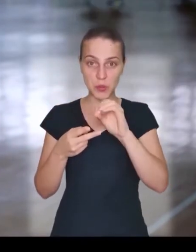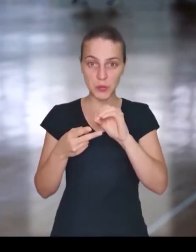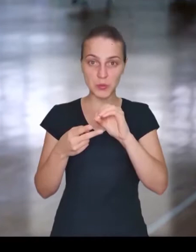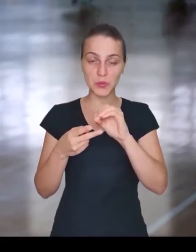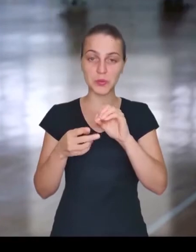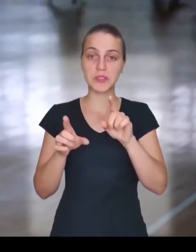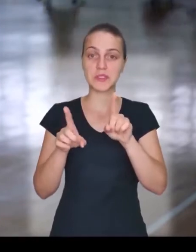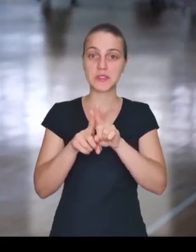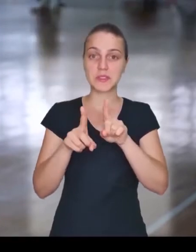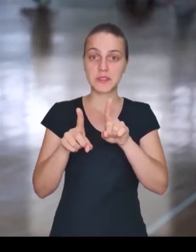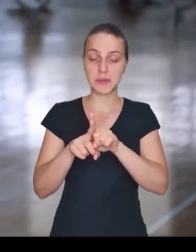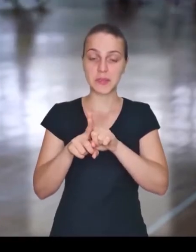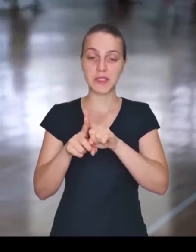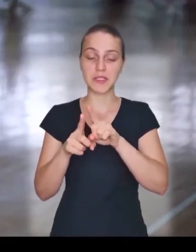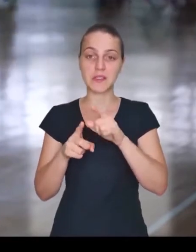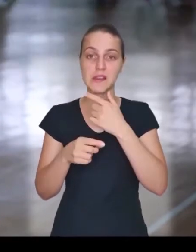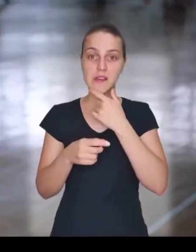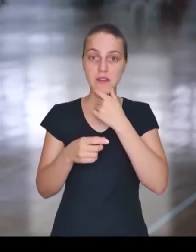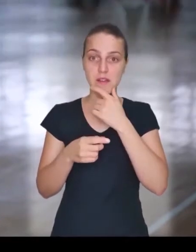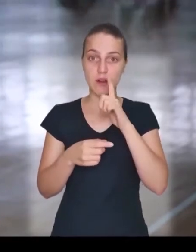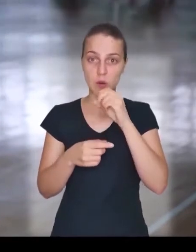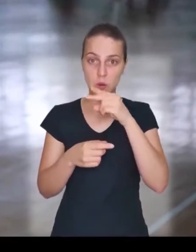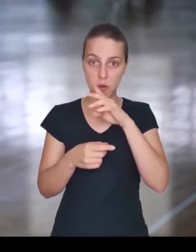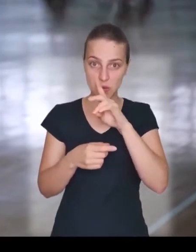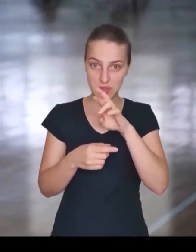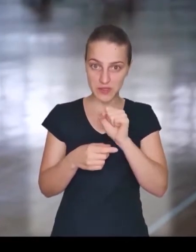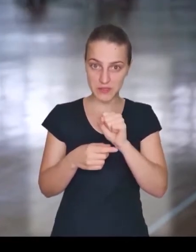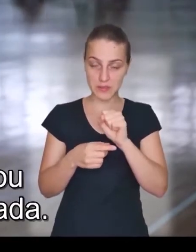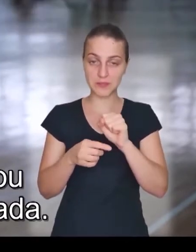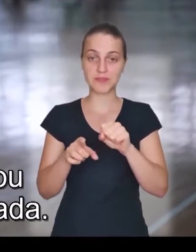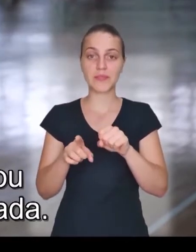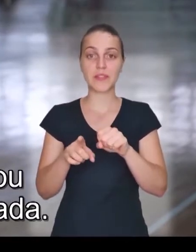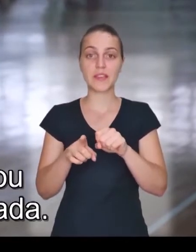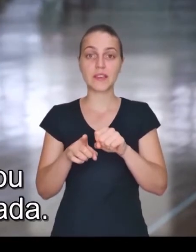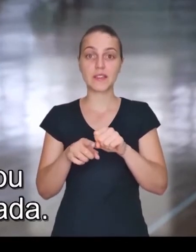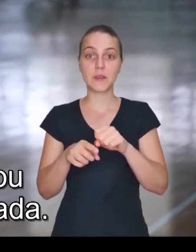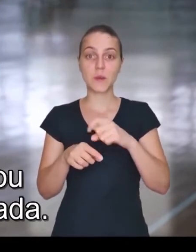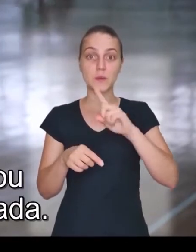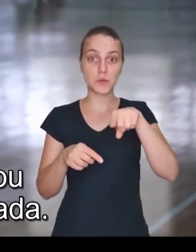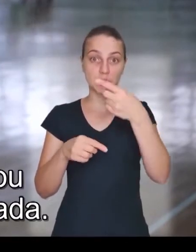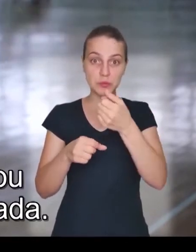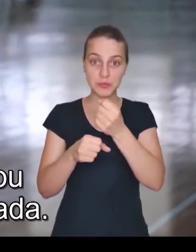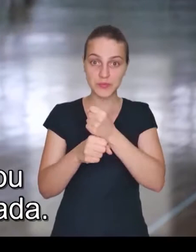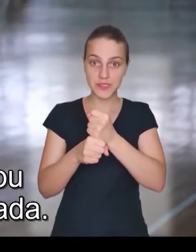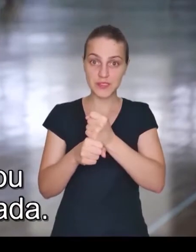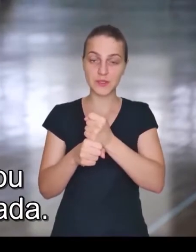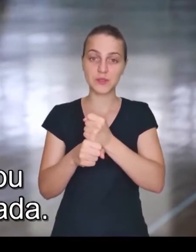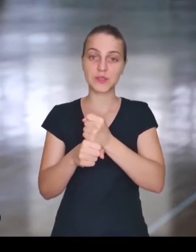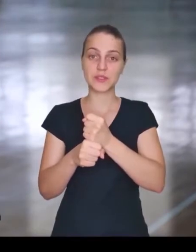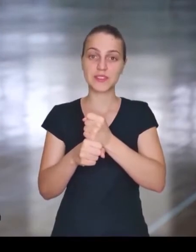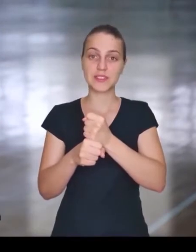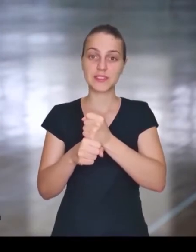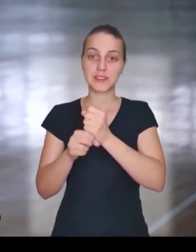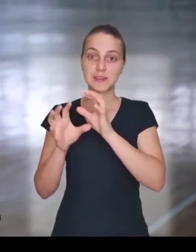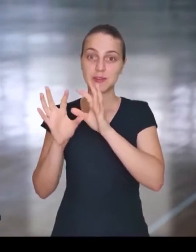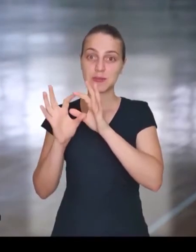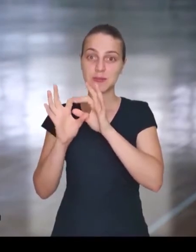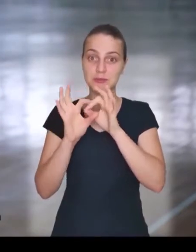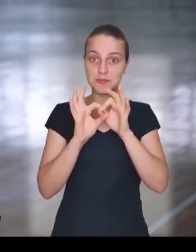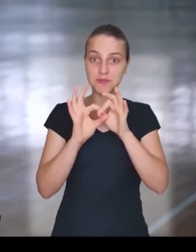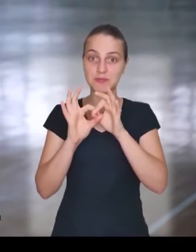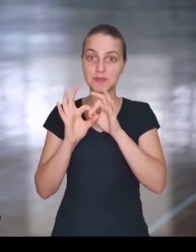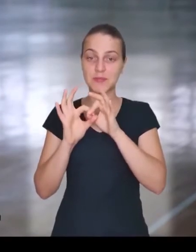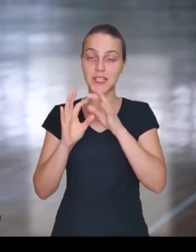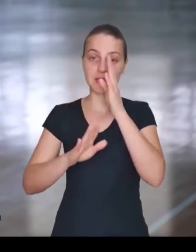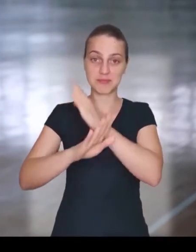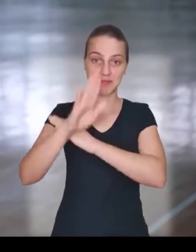3 Paralimpíadas, Pequim 2008, Londres 2012 e Rio 2016. Se Deus quiser, ano que vem estou indo para a minha 4ª Paralimpíada. A gente conquistou a vaga agora em